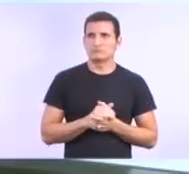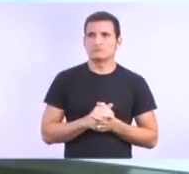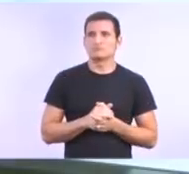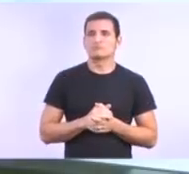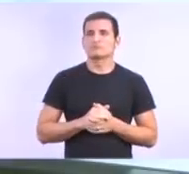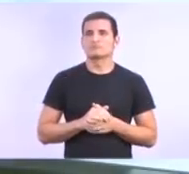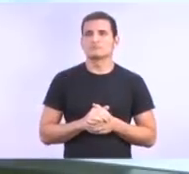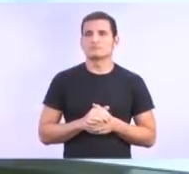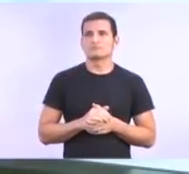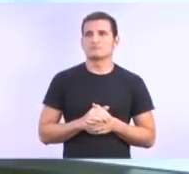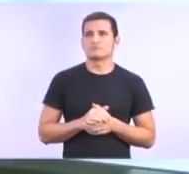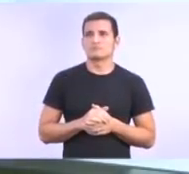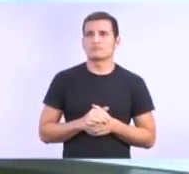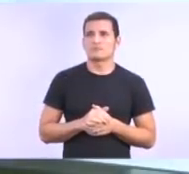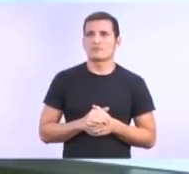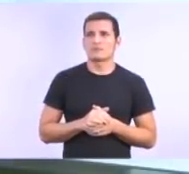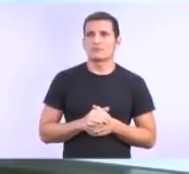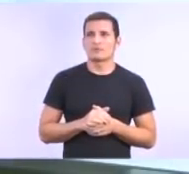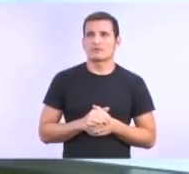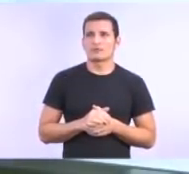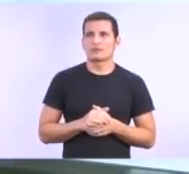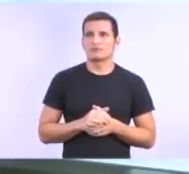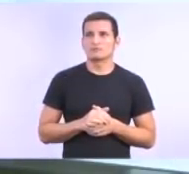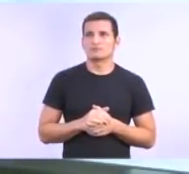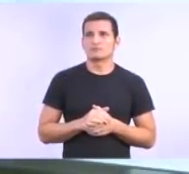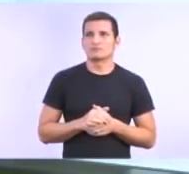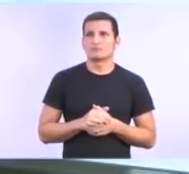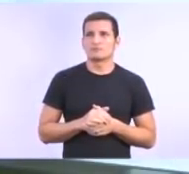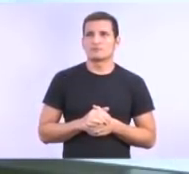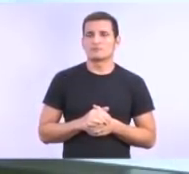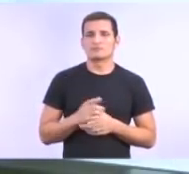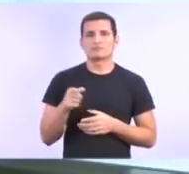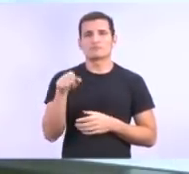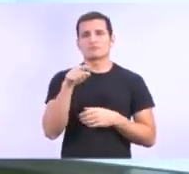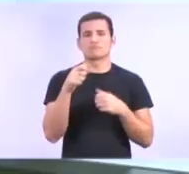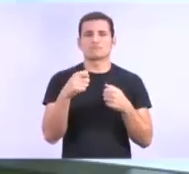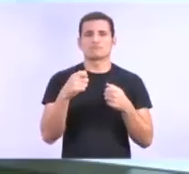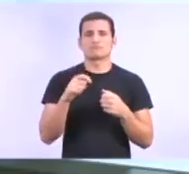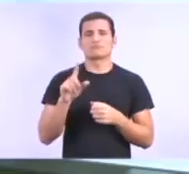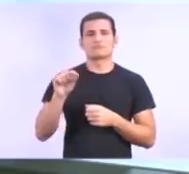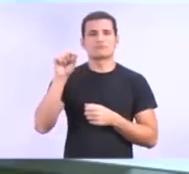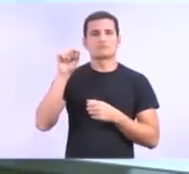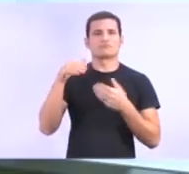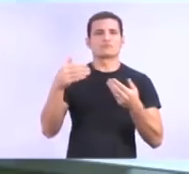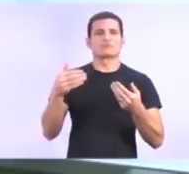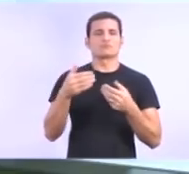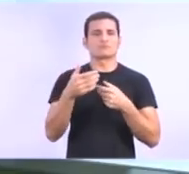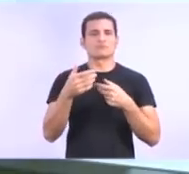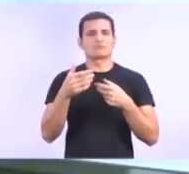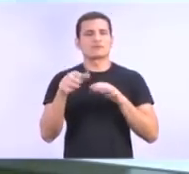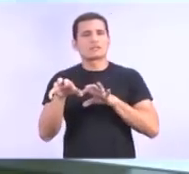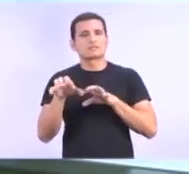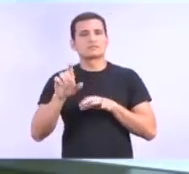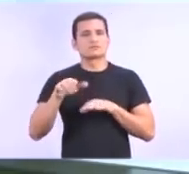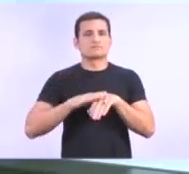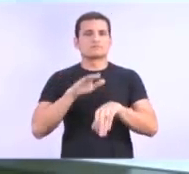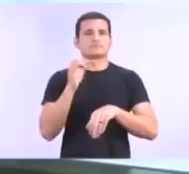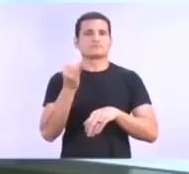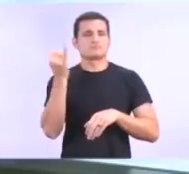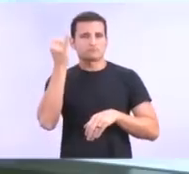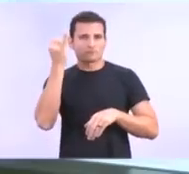por isso, vocês têm que elencar quais dessas características são as mais importantes, quais